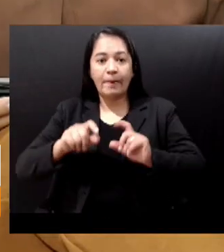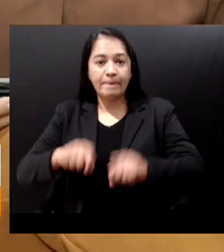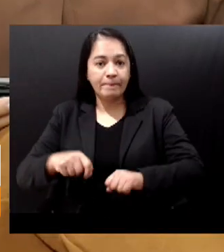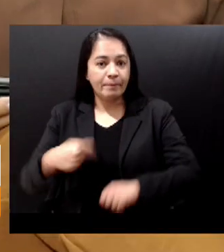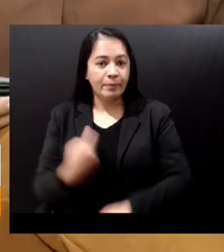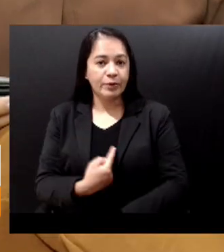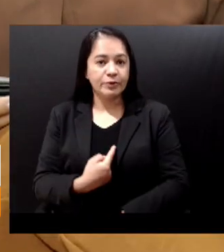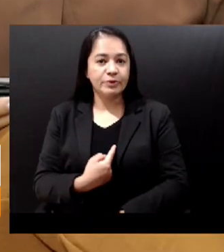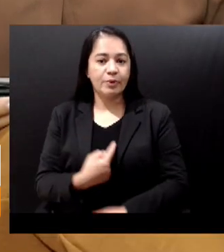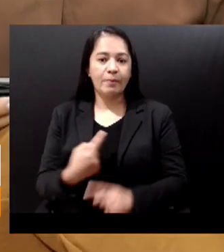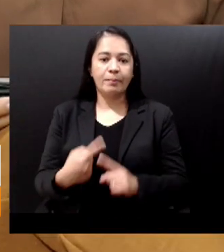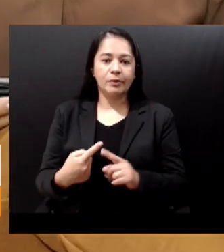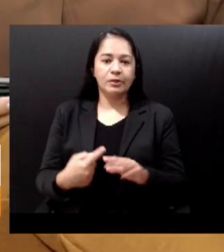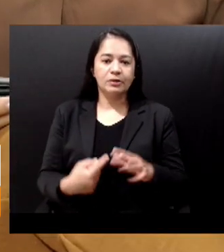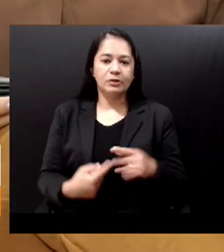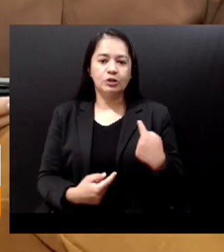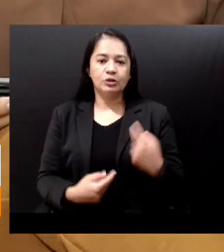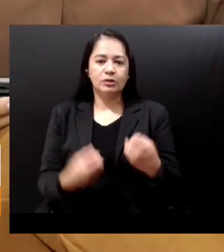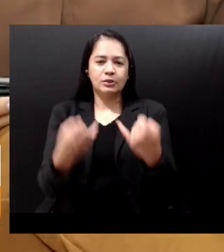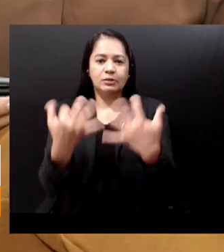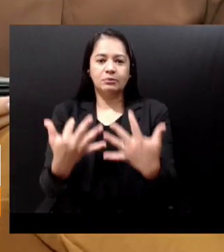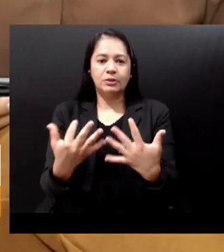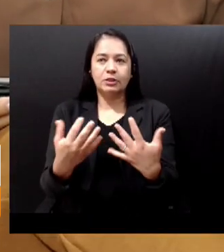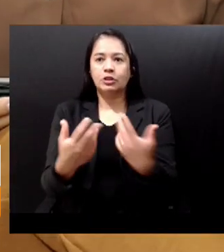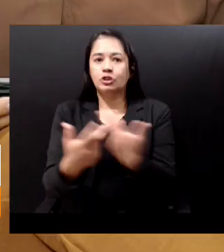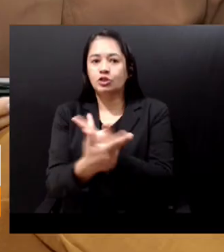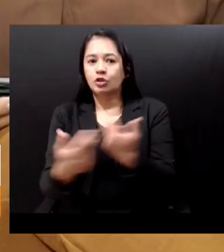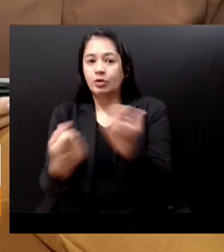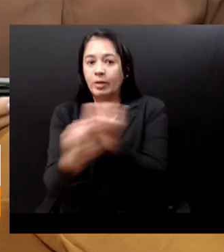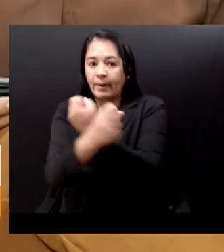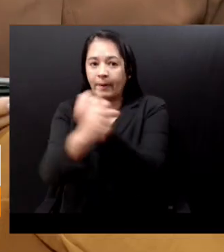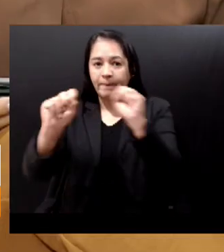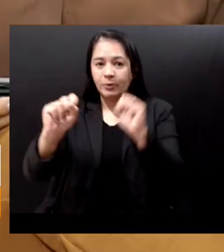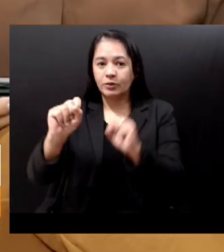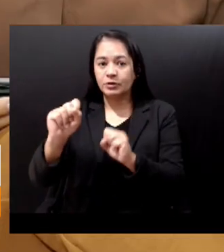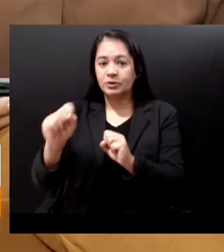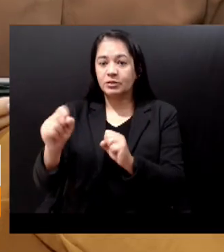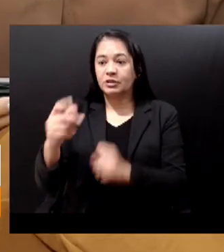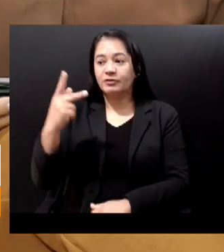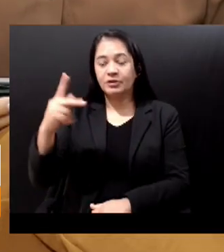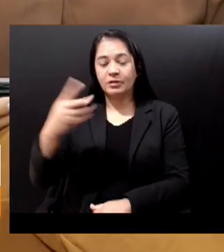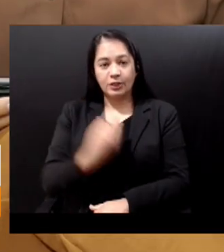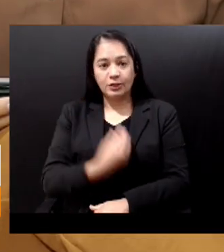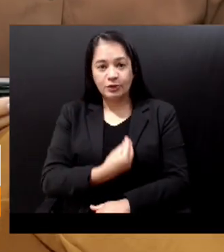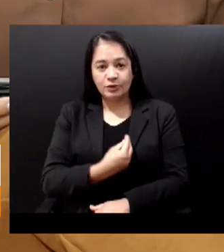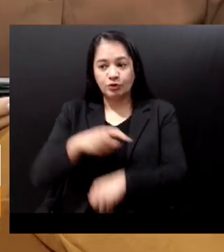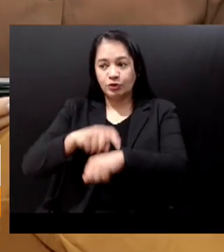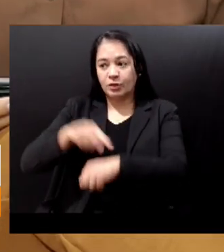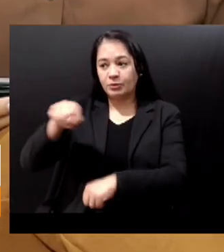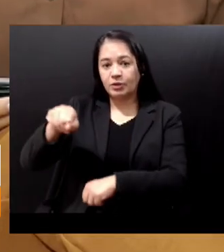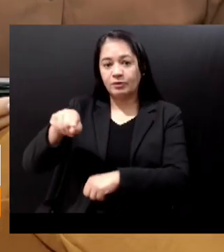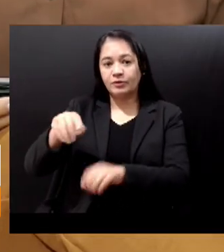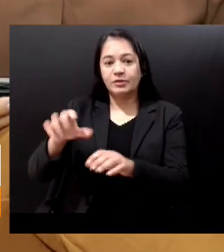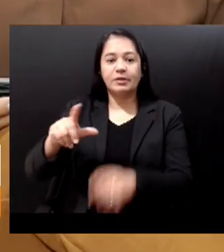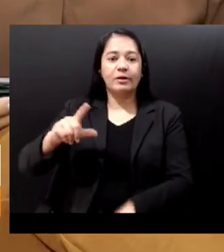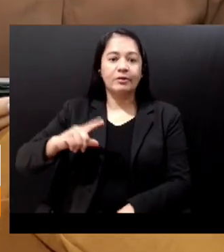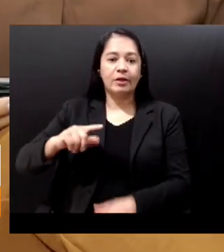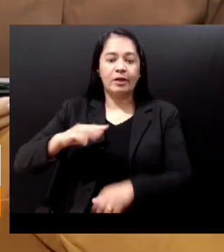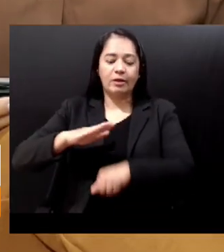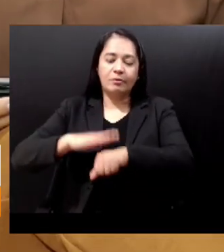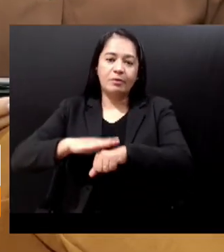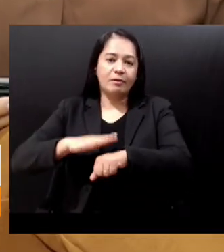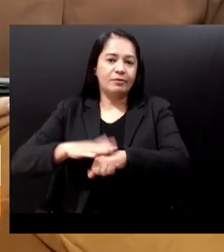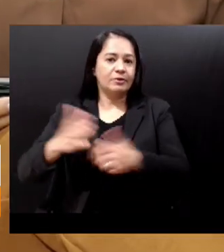está falando de algo que é impossível dentro da sua realidade. Sim. É Uhum. impossível dentro do tempo que você dispõe para fazer alguma atividade fora